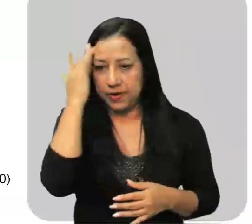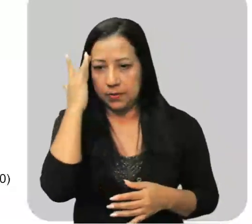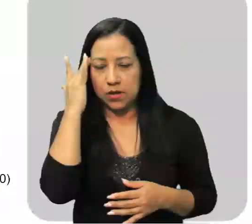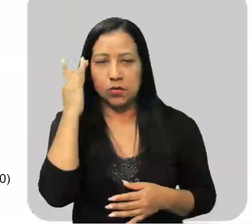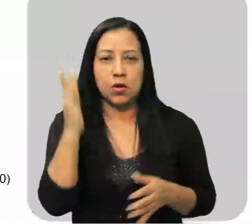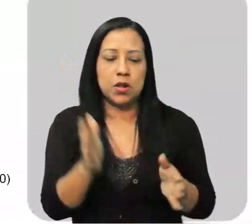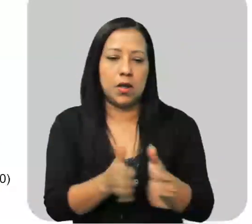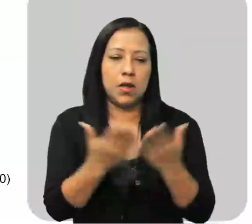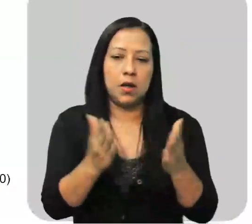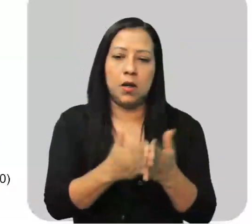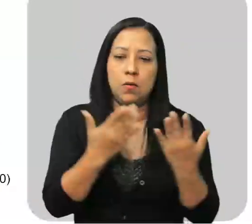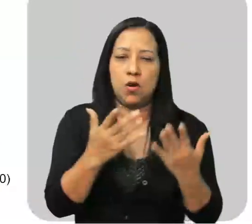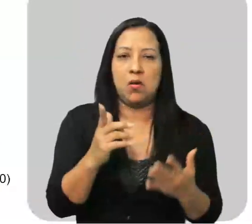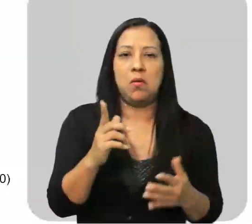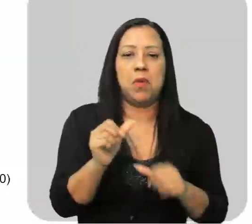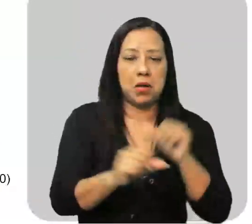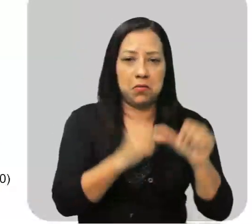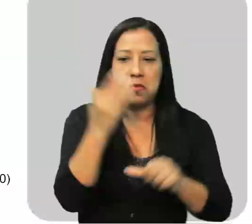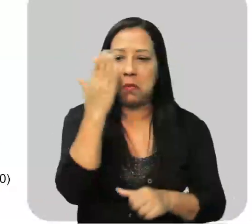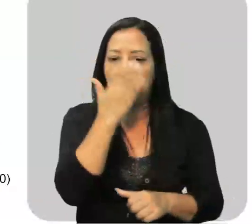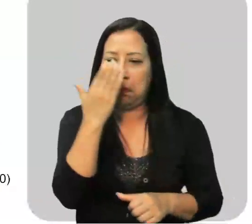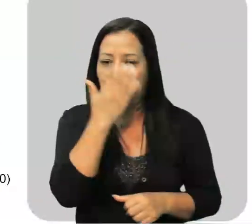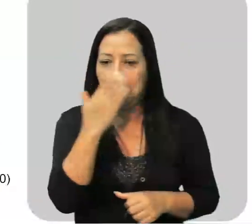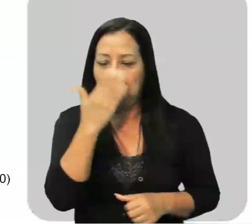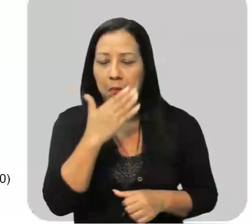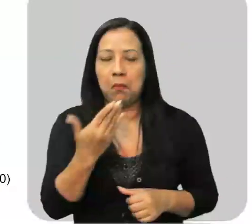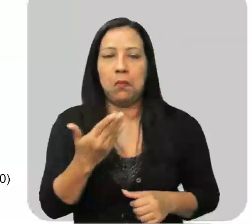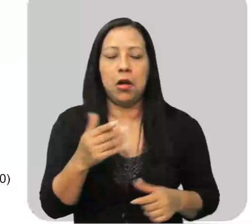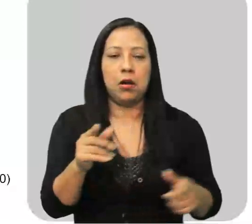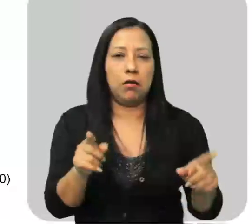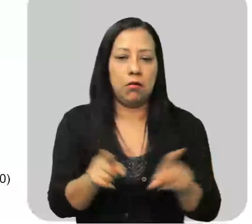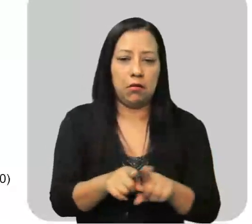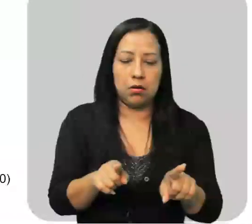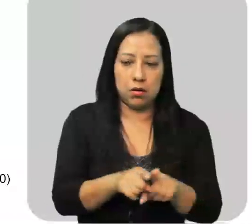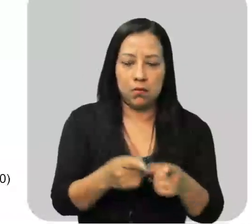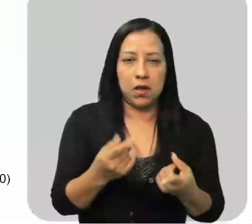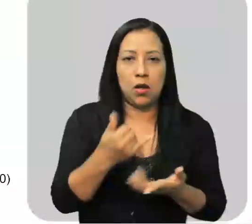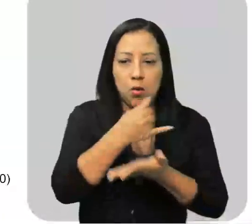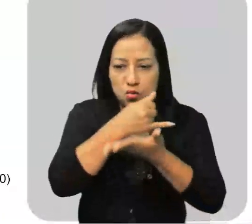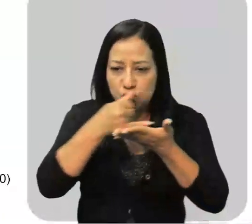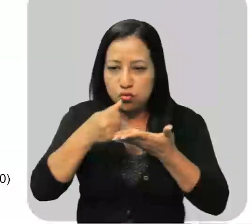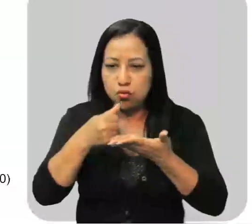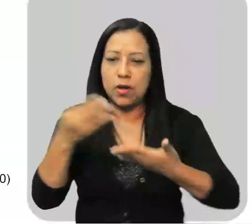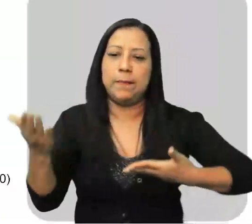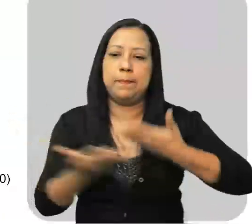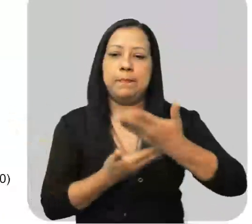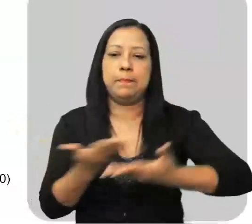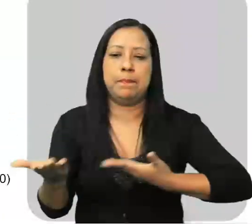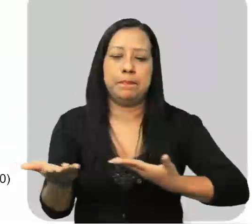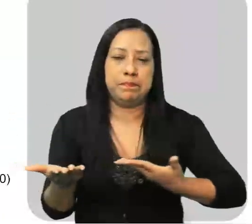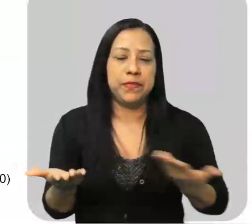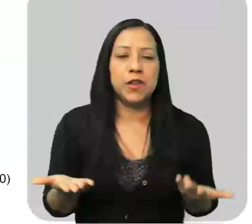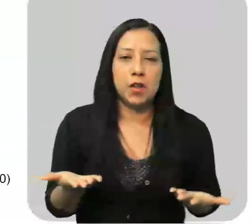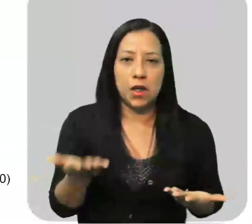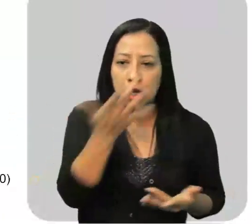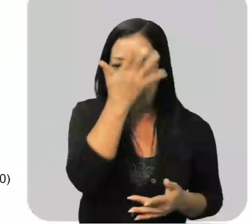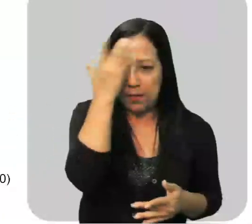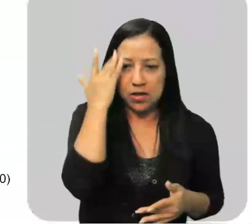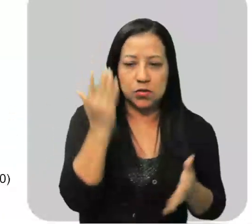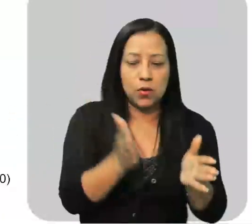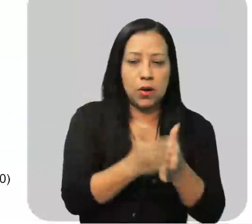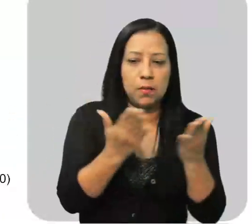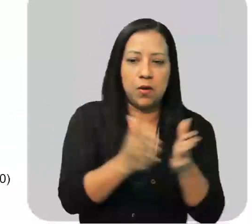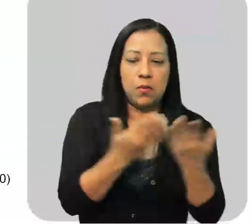pobres, às vezes, entram no tráfico, pessoas pobres se prostituem, pessoas pobres não só prostituem,